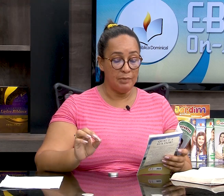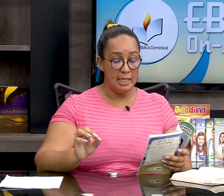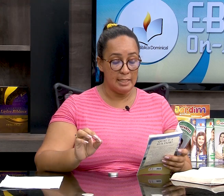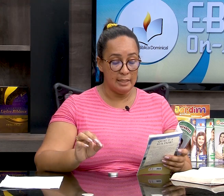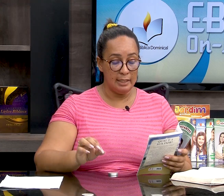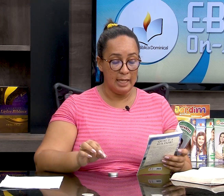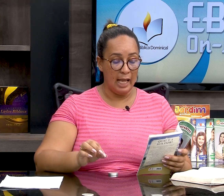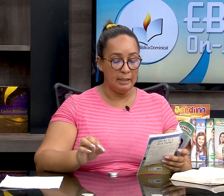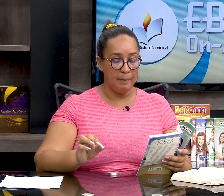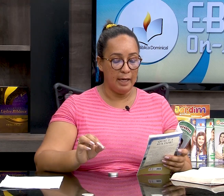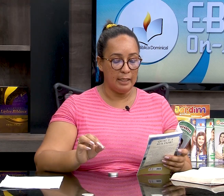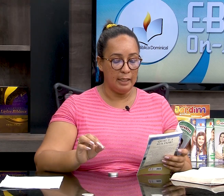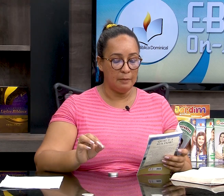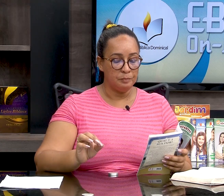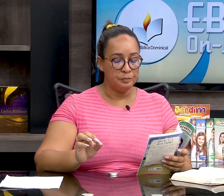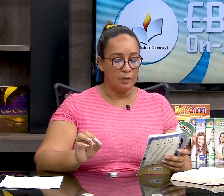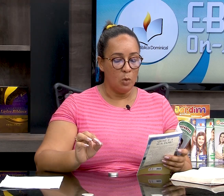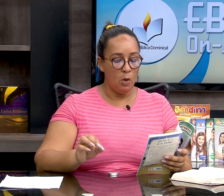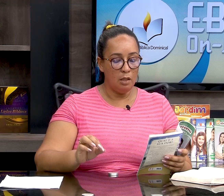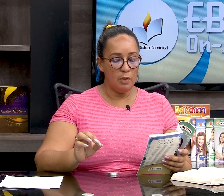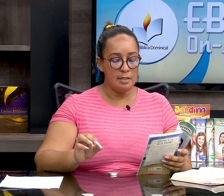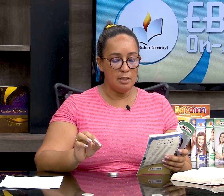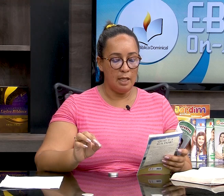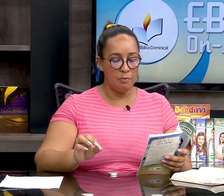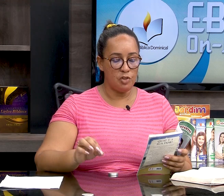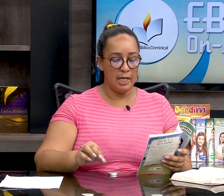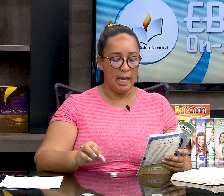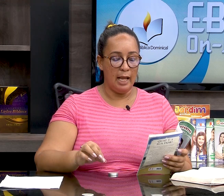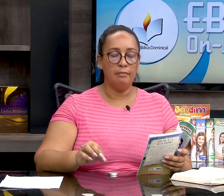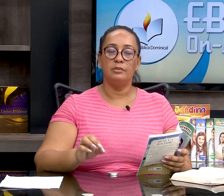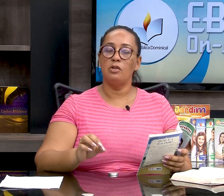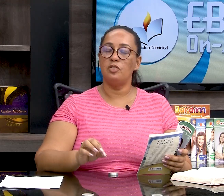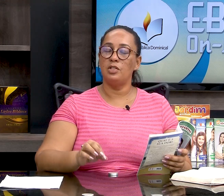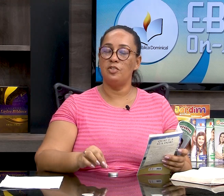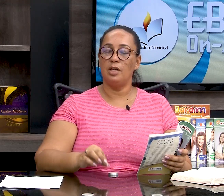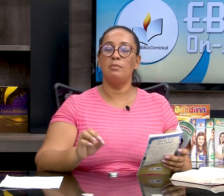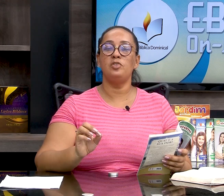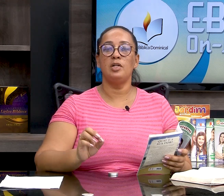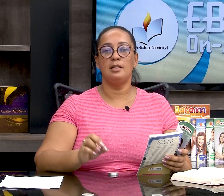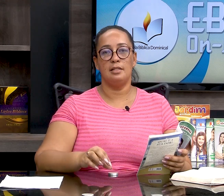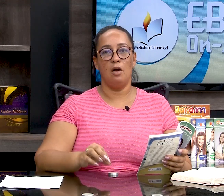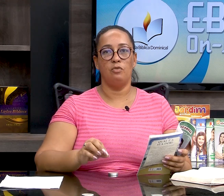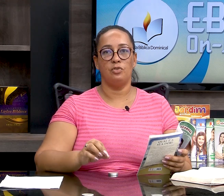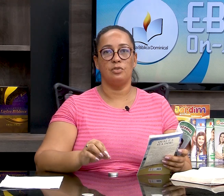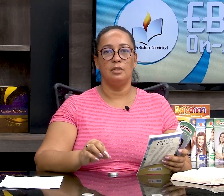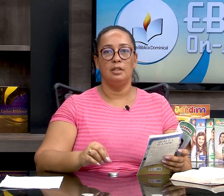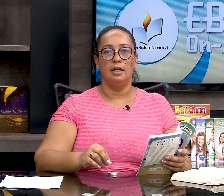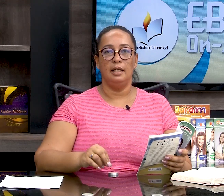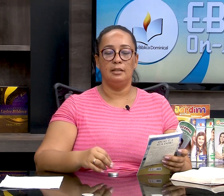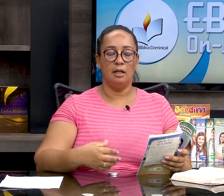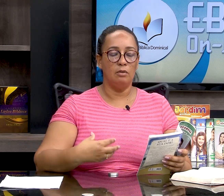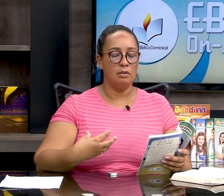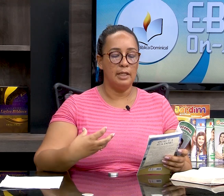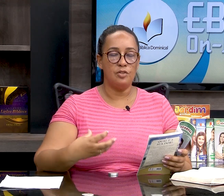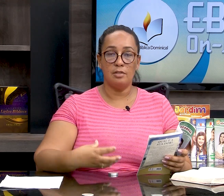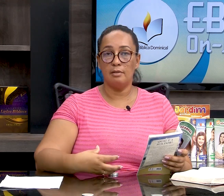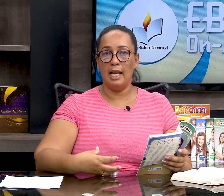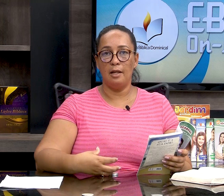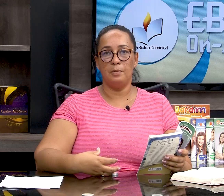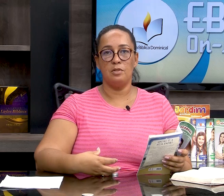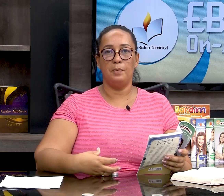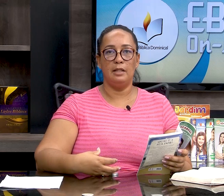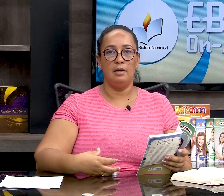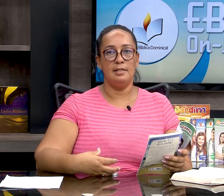em obediência e santidade para que quando esse tempo chegar nós estejamos salvos Então